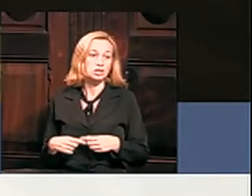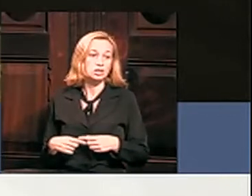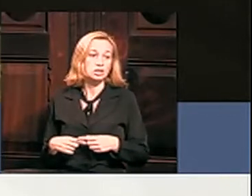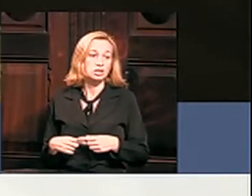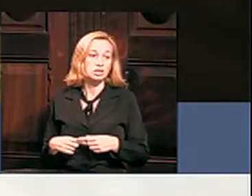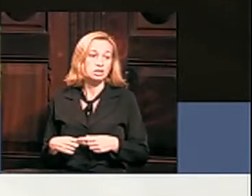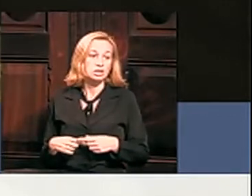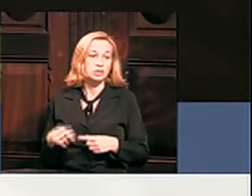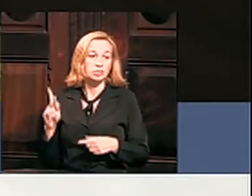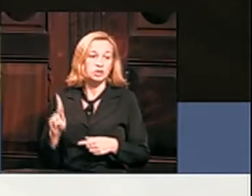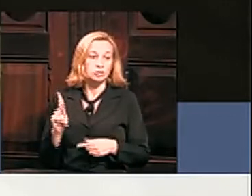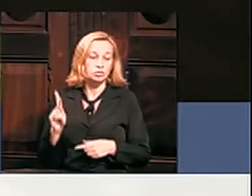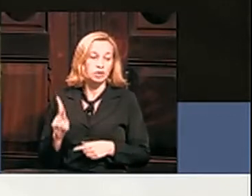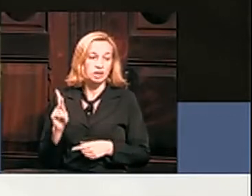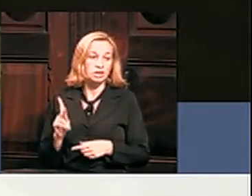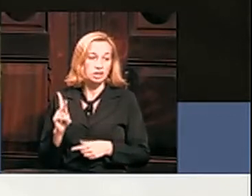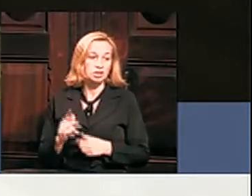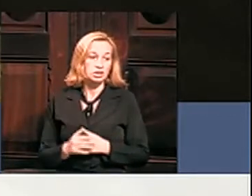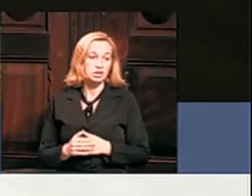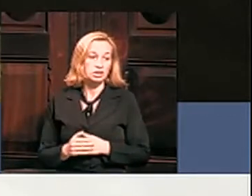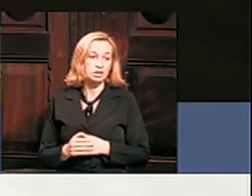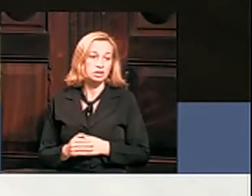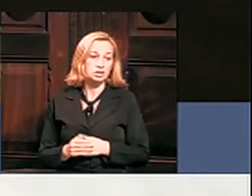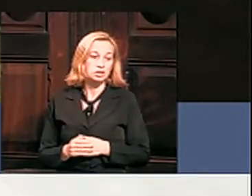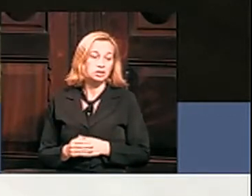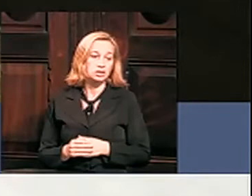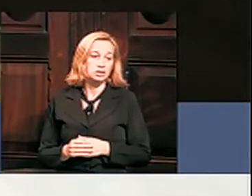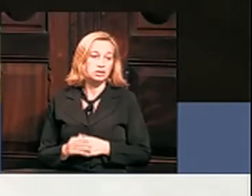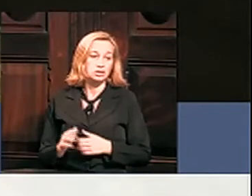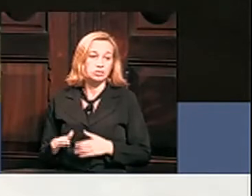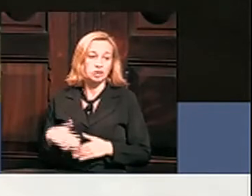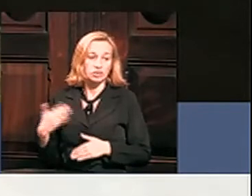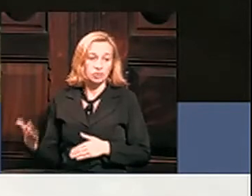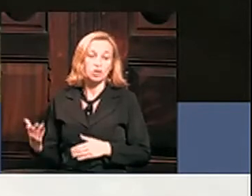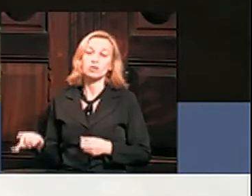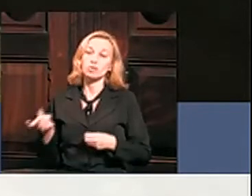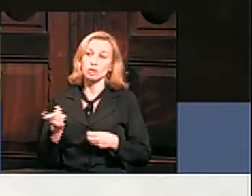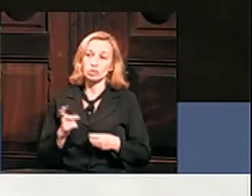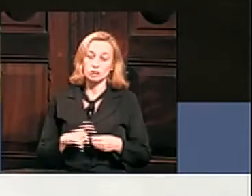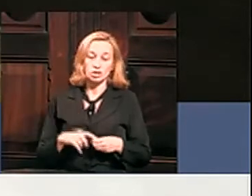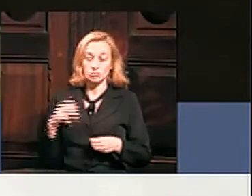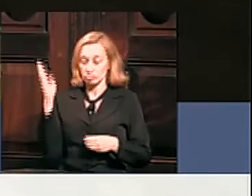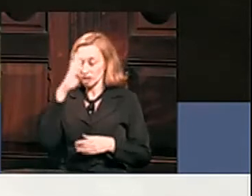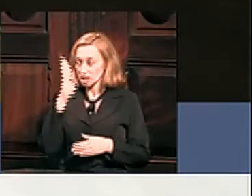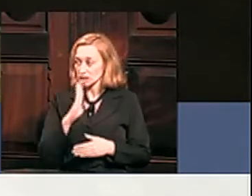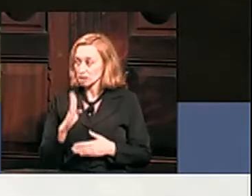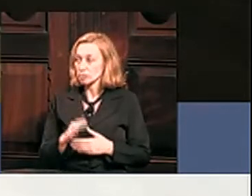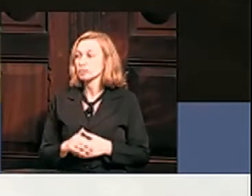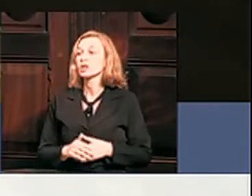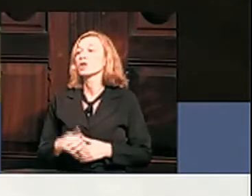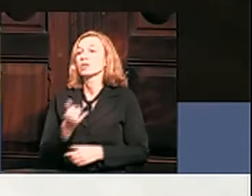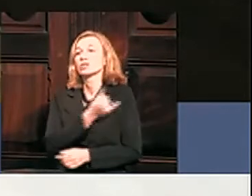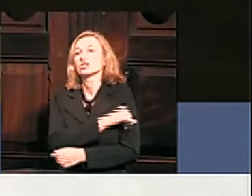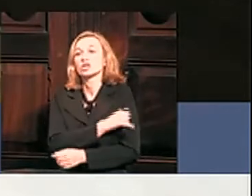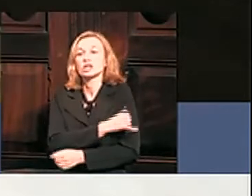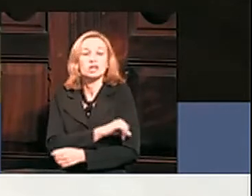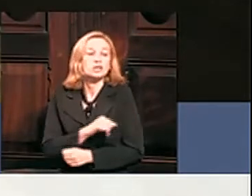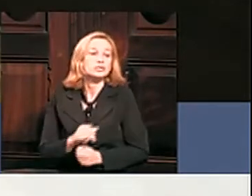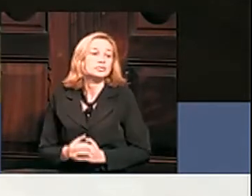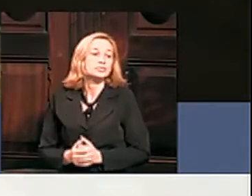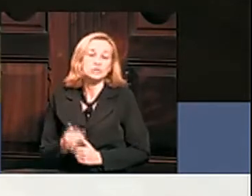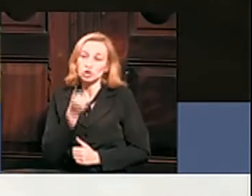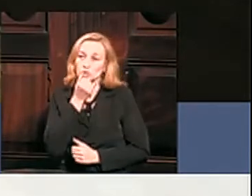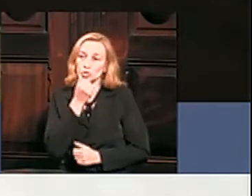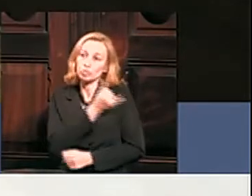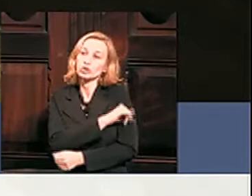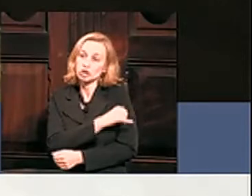Petrobras à iniciativa estrangeira. Então, voltando aqui no país, no Rio de Janeiro,